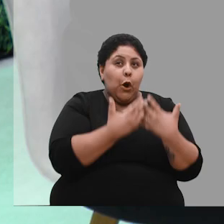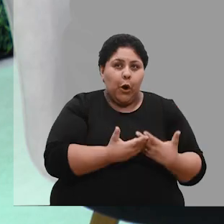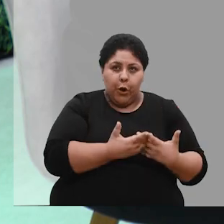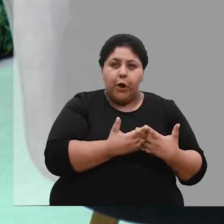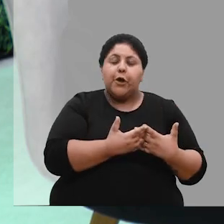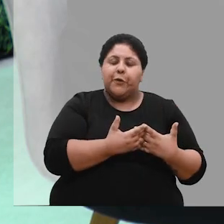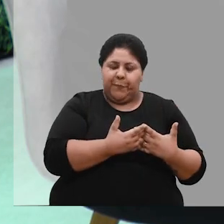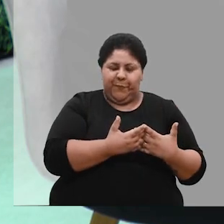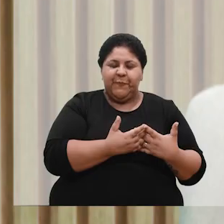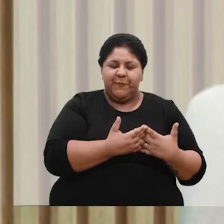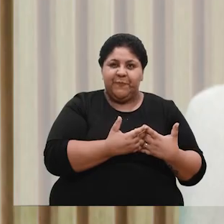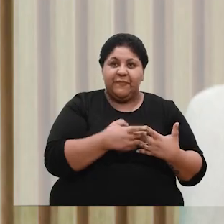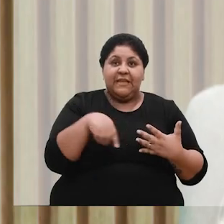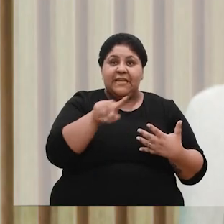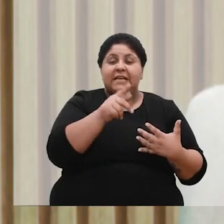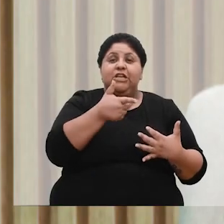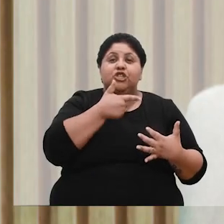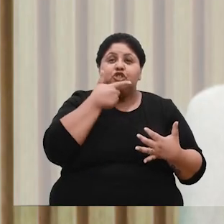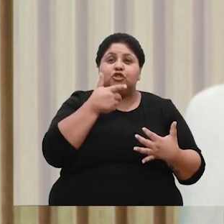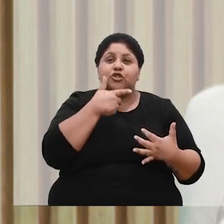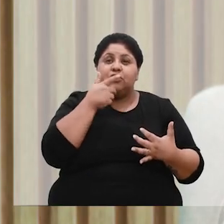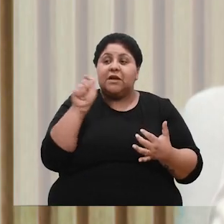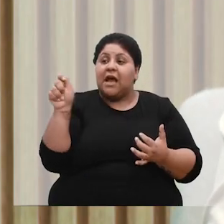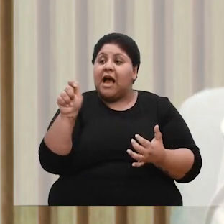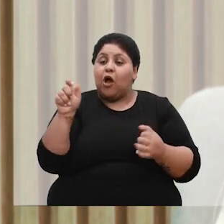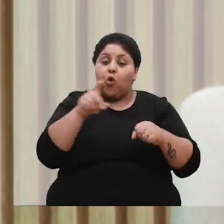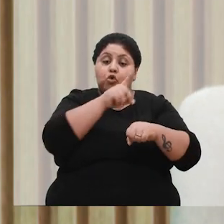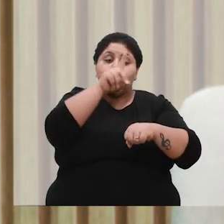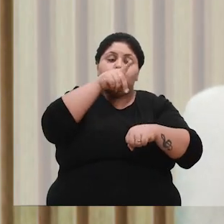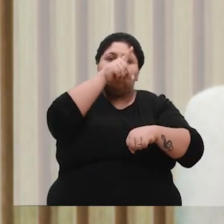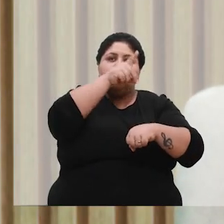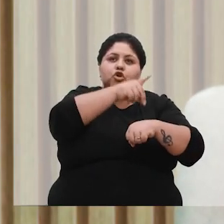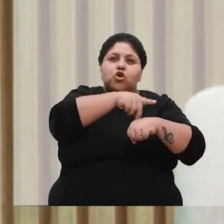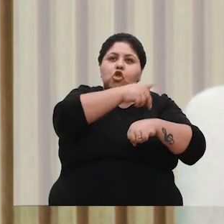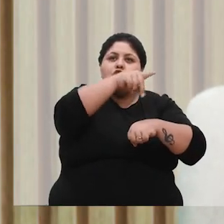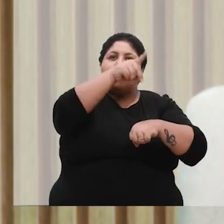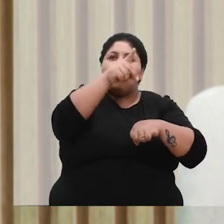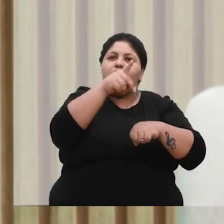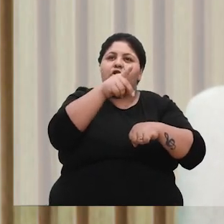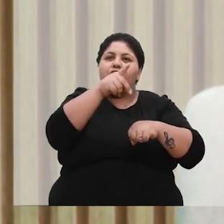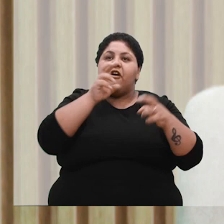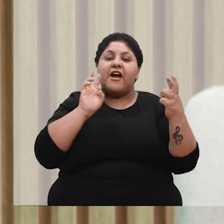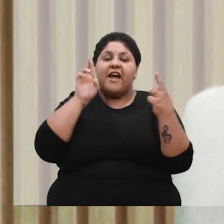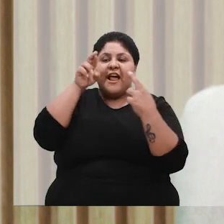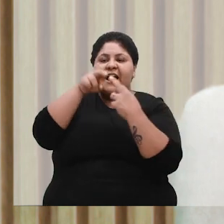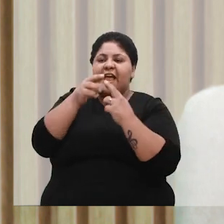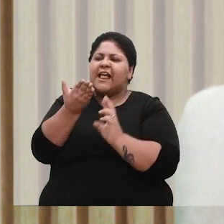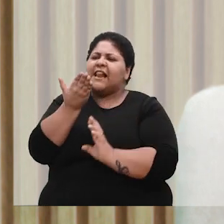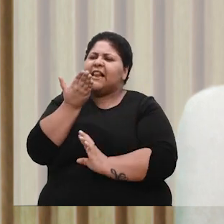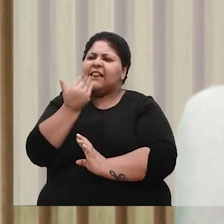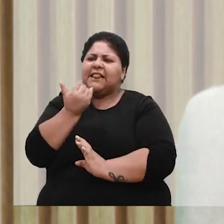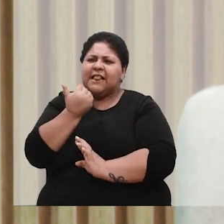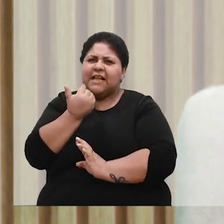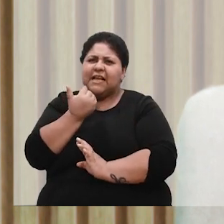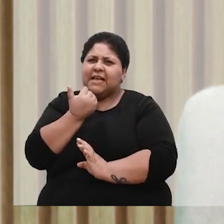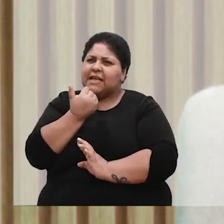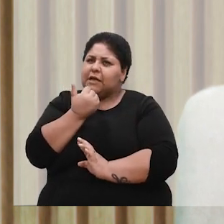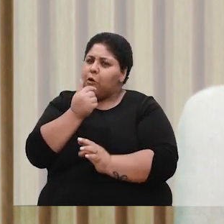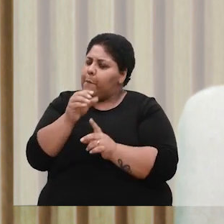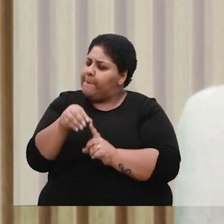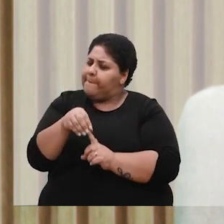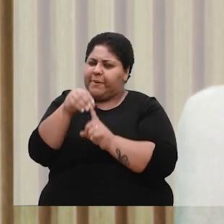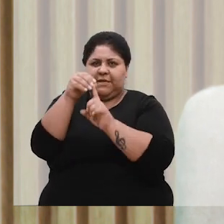toda a explicação do mês mesmo, né? Assim, a gente fala sobre o agosto dourado justamente fazendo uma referência desse alimento